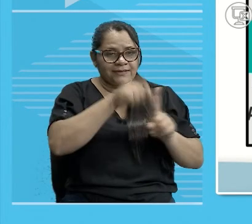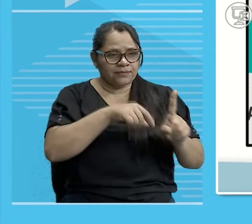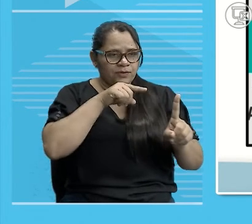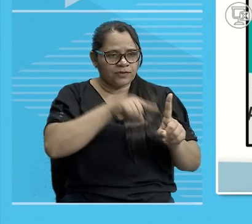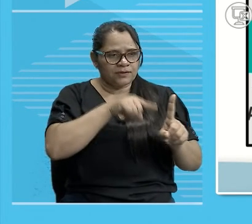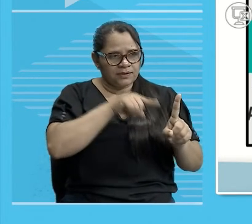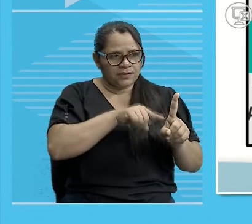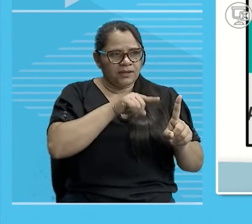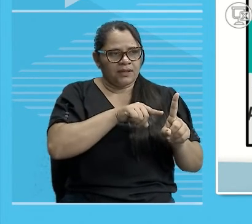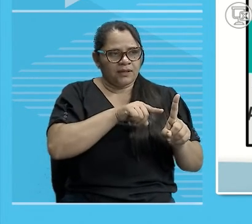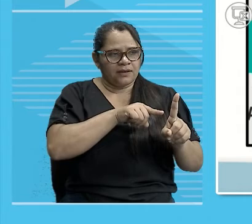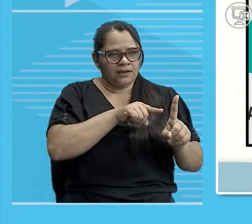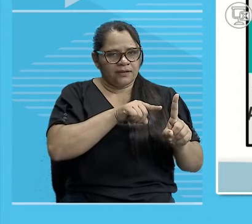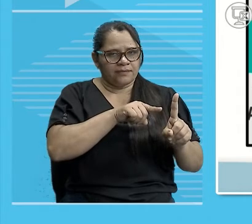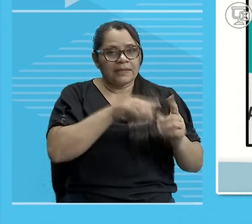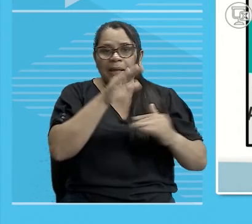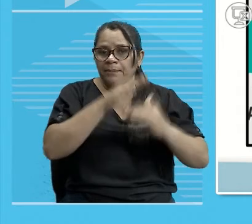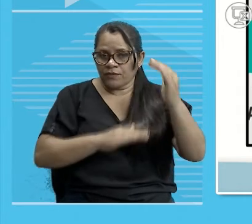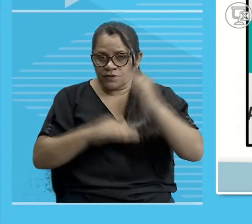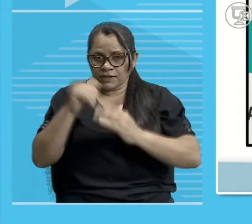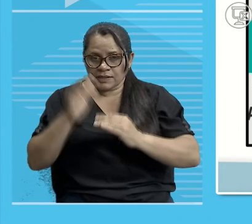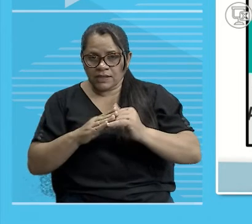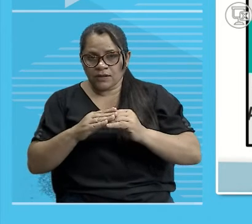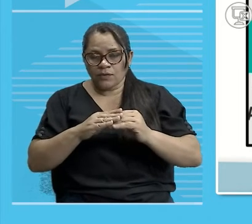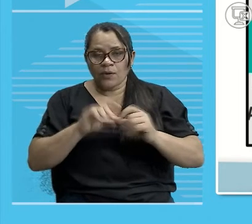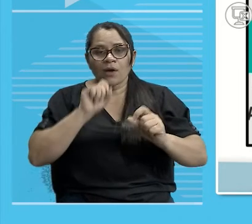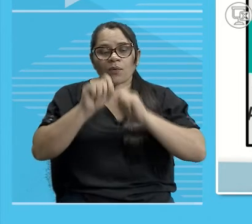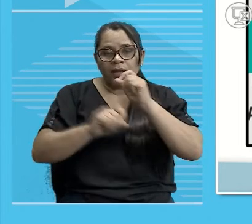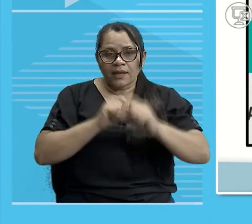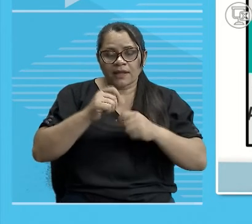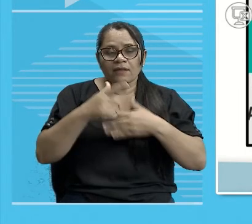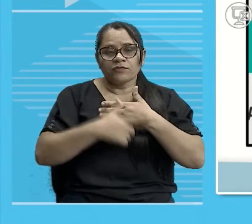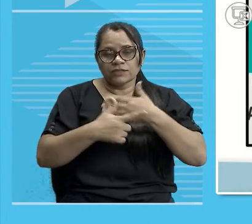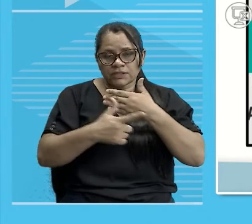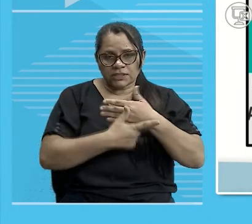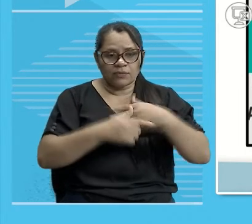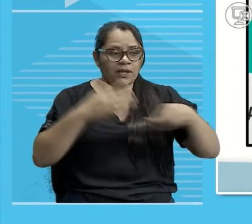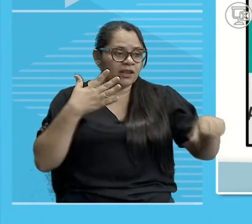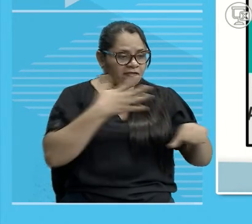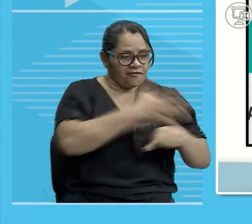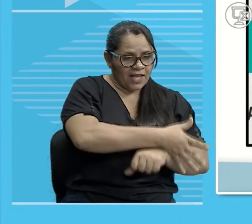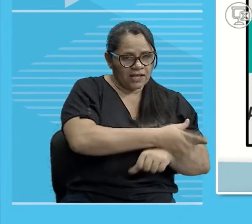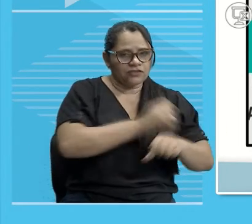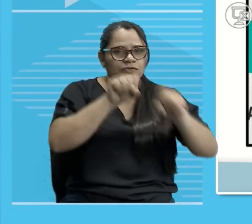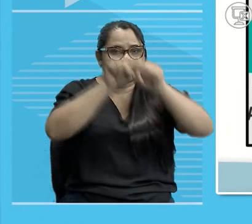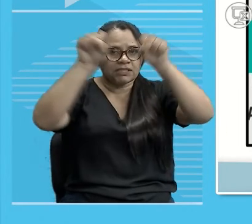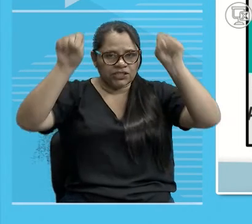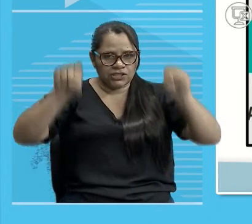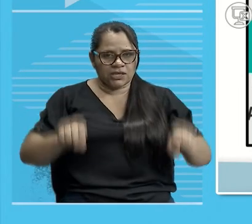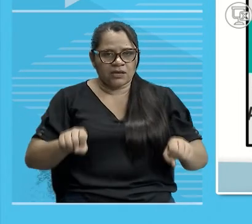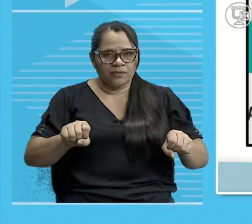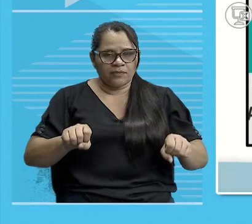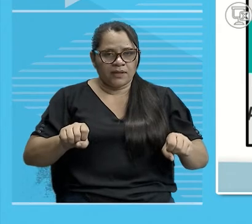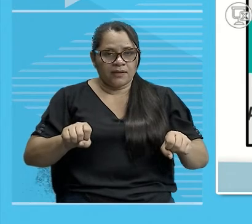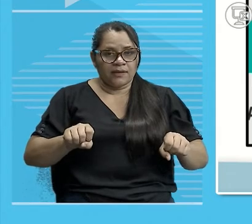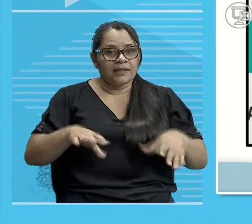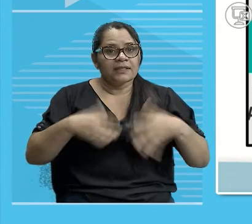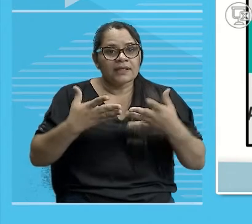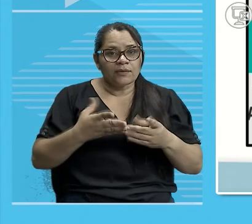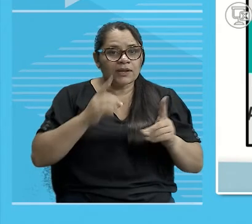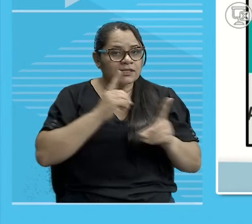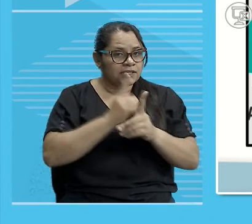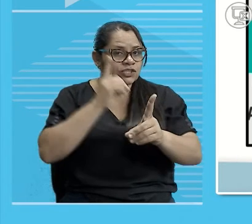invadir o sistema para descobrir as fragilidades do sistema ele vai de sistema e diz olha